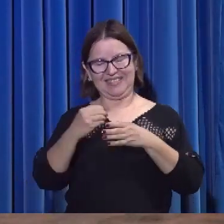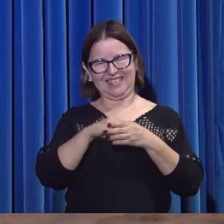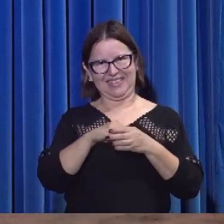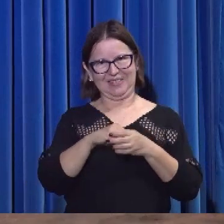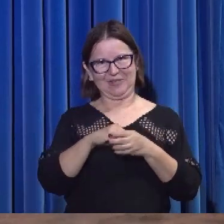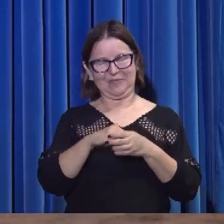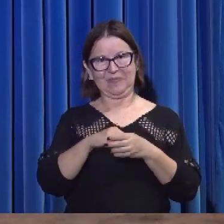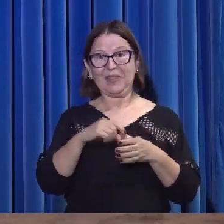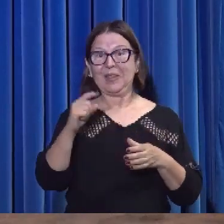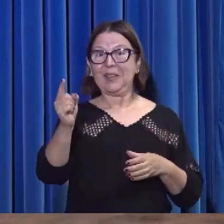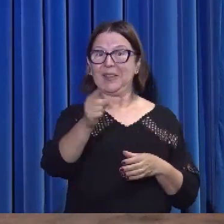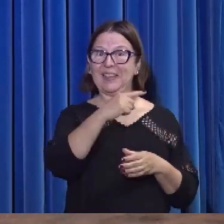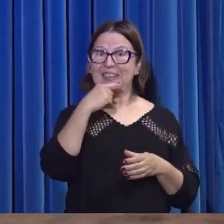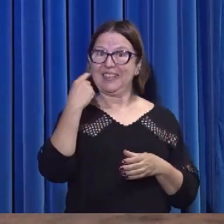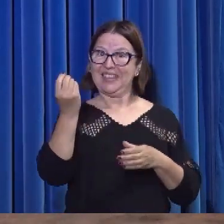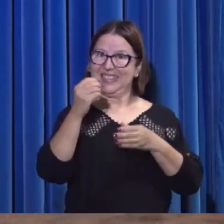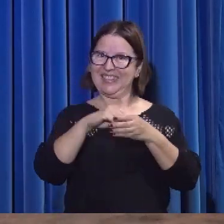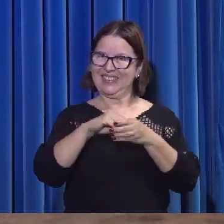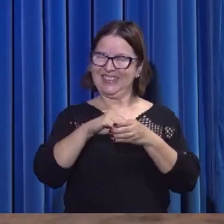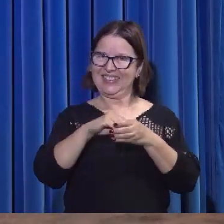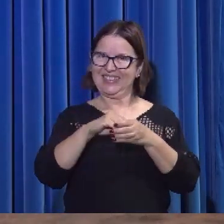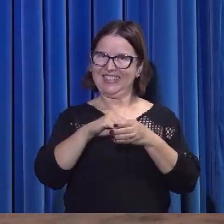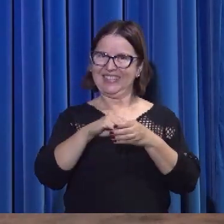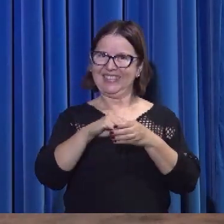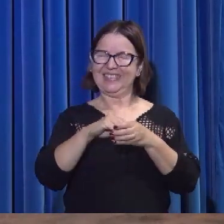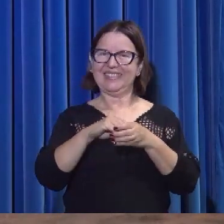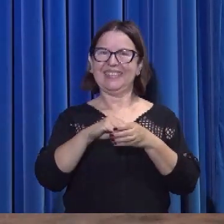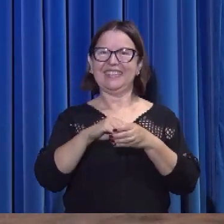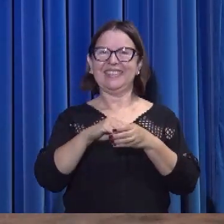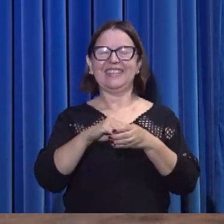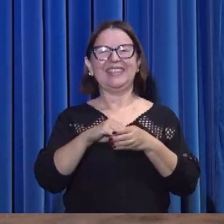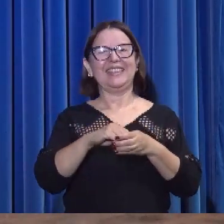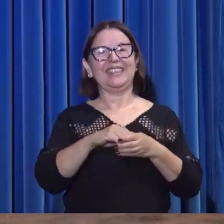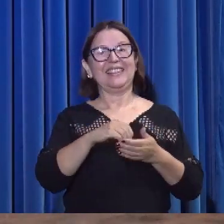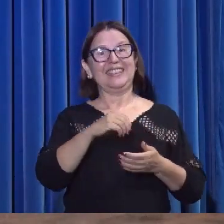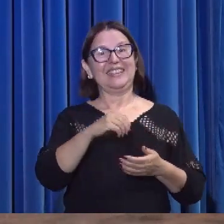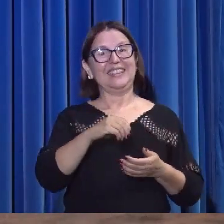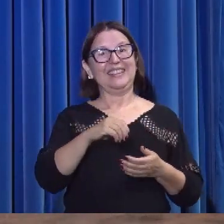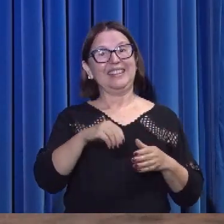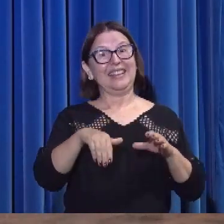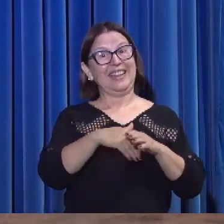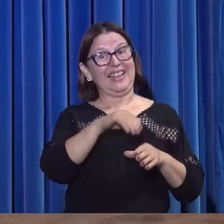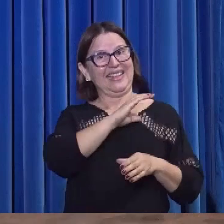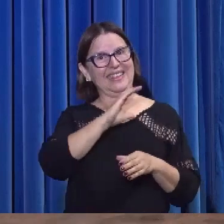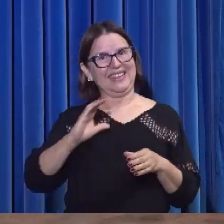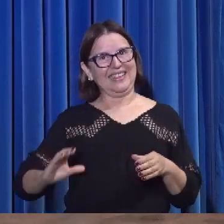Cristo na sua morte. João 12:32. Você lembra de João 12:32?